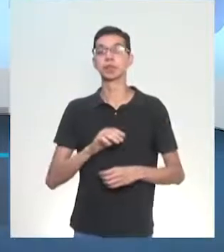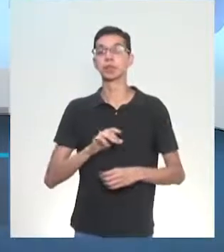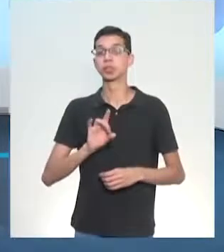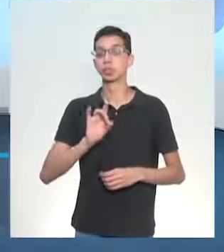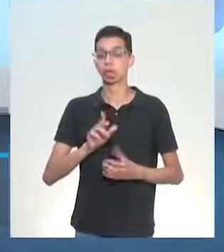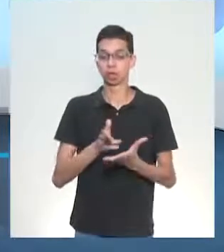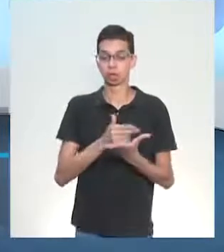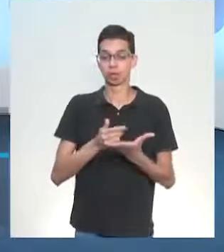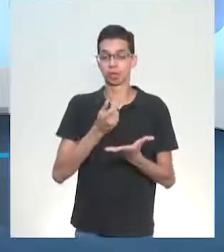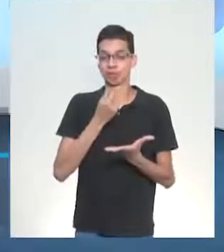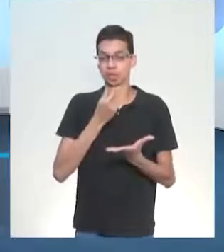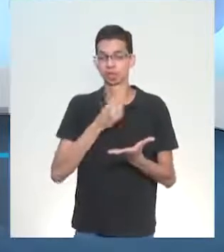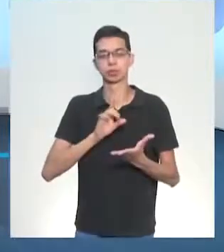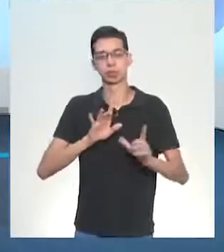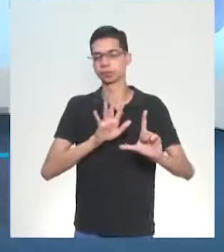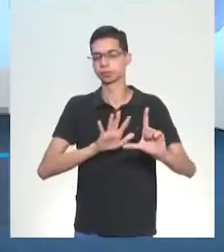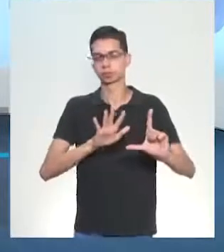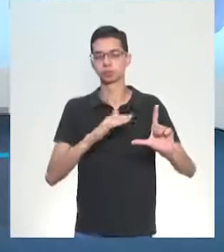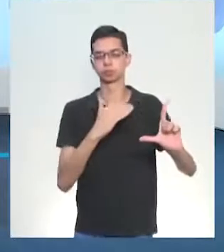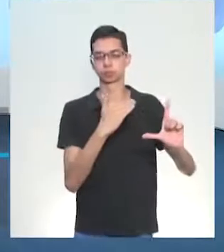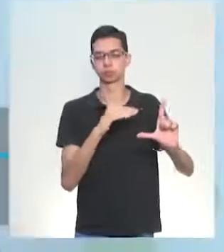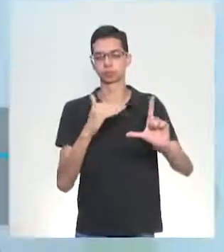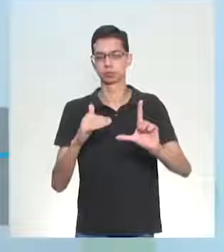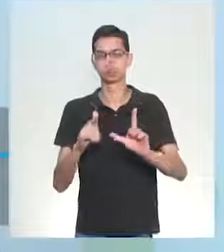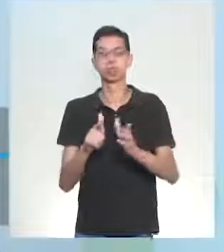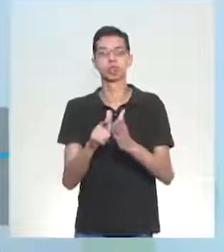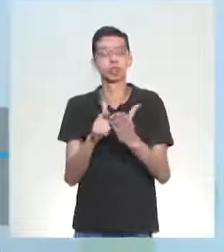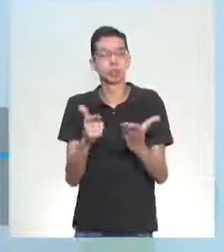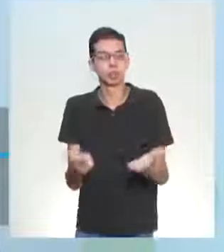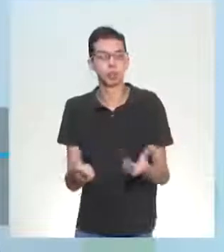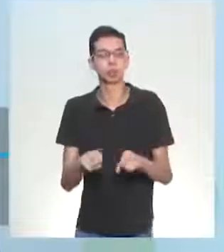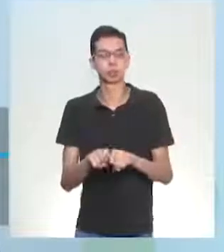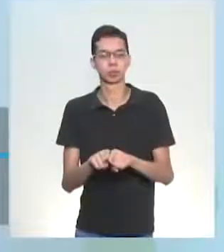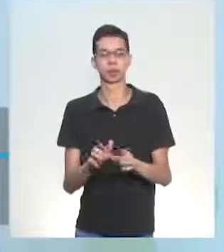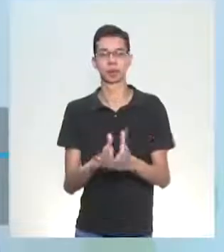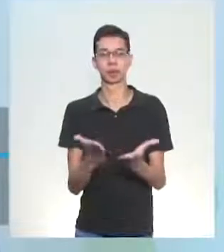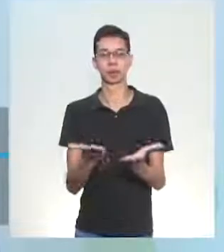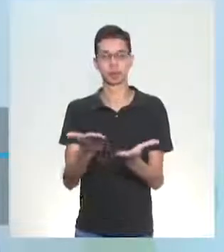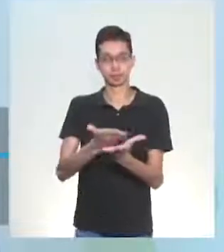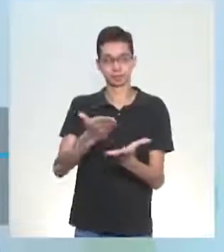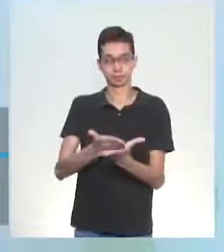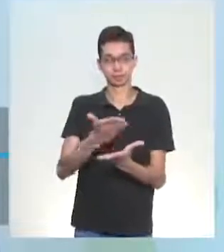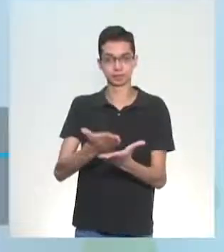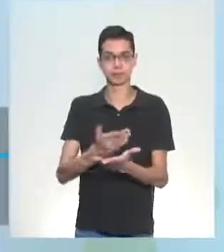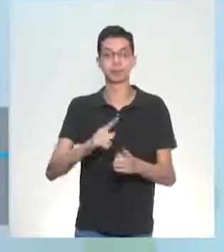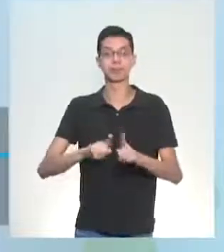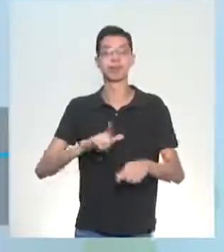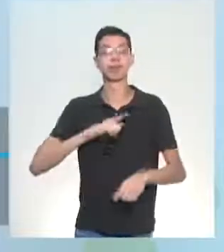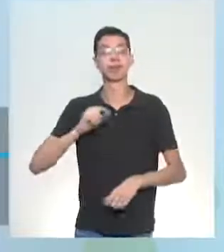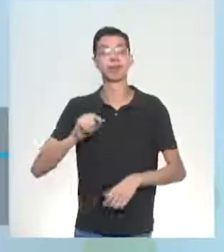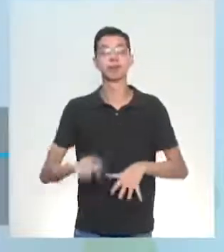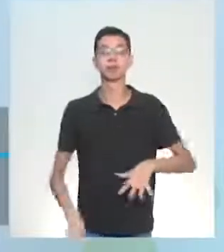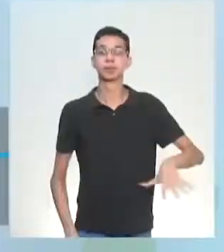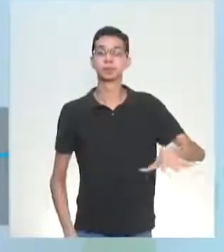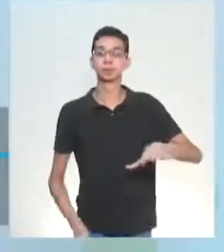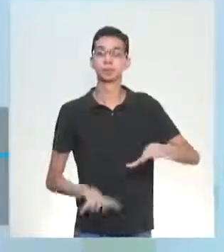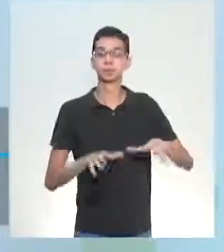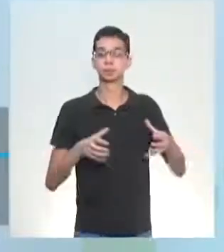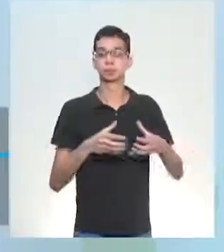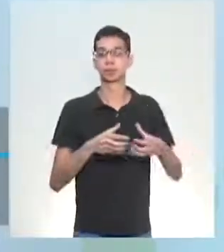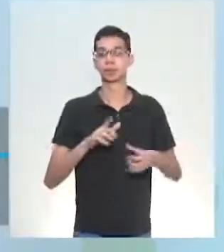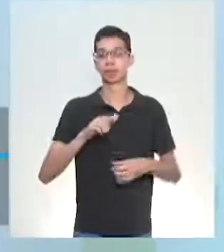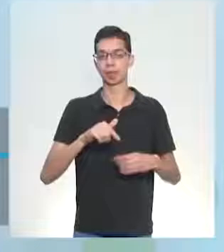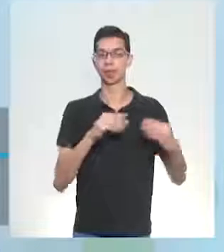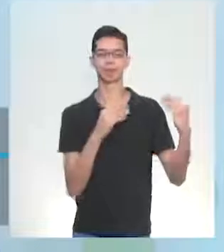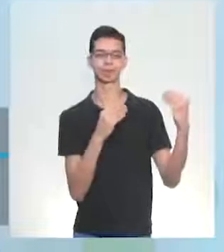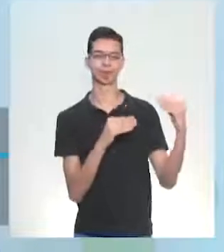normalmente postada em redes sociais também, até mesmo jornais e revistas, mas ela tem ali o público específico. O meme é para fazer aquela coisa de graça,